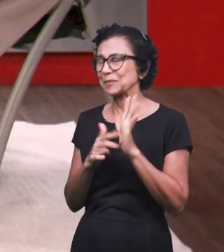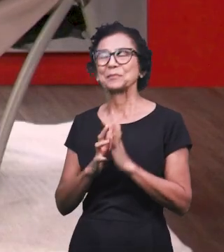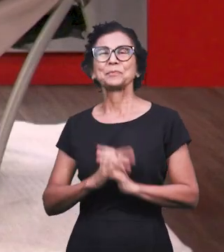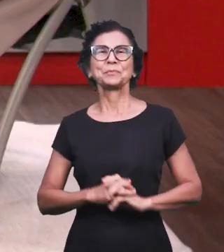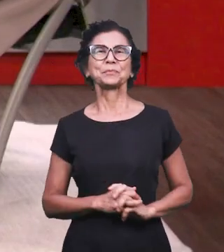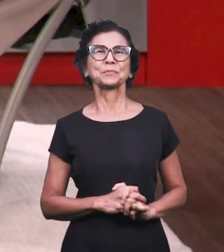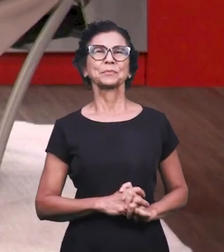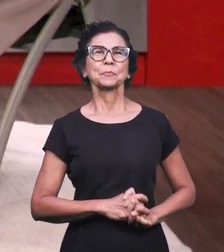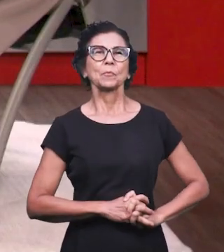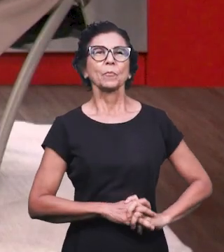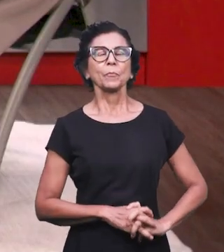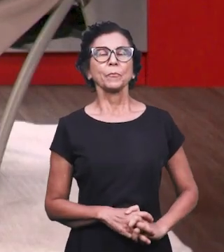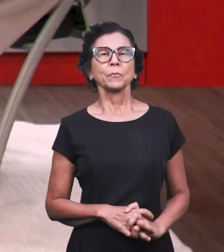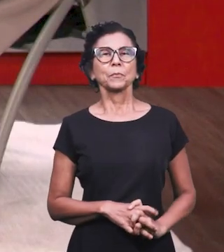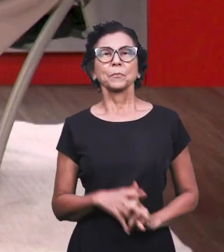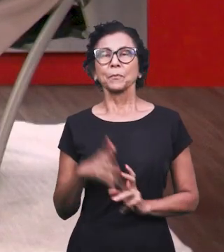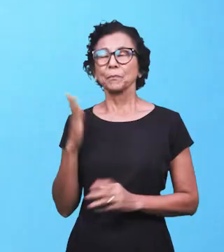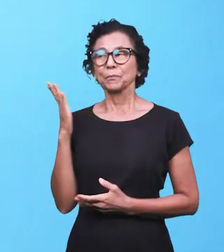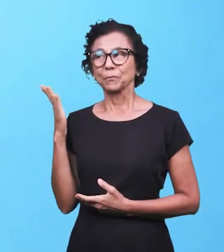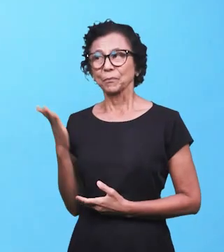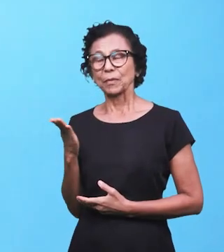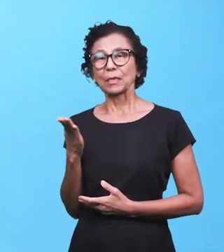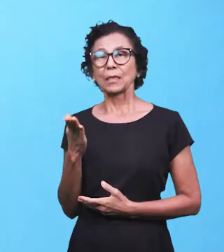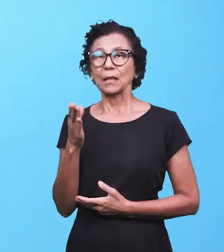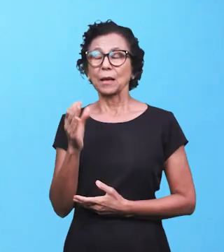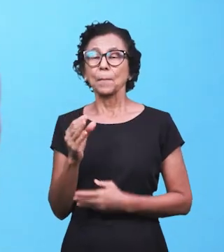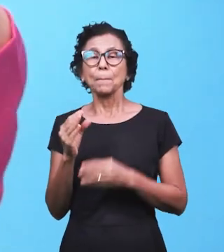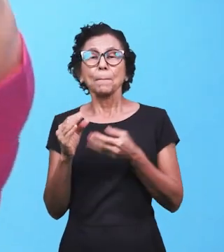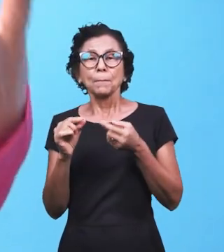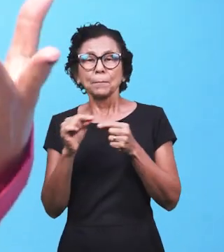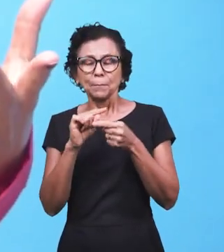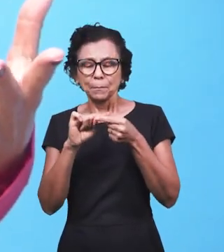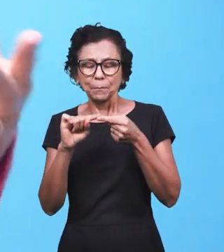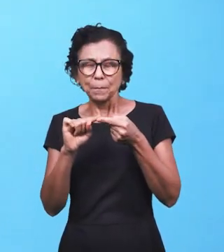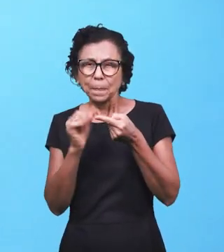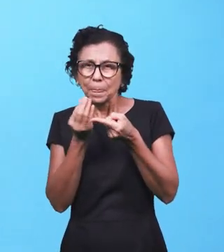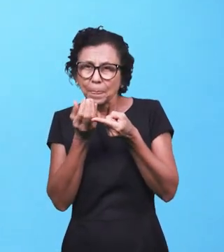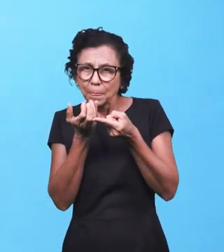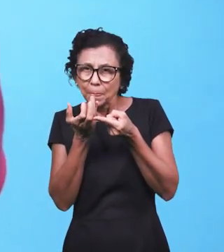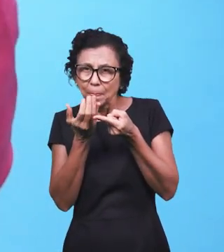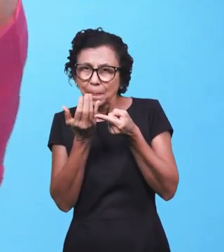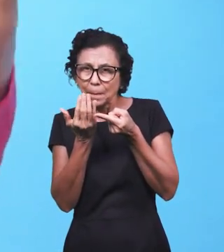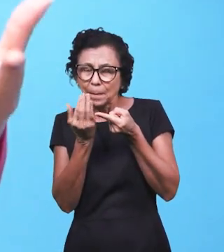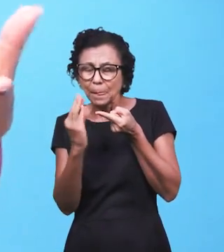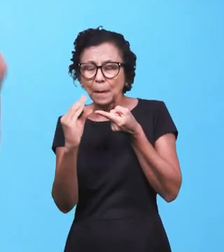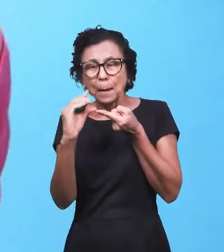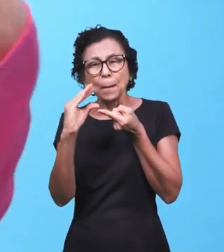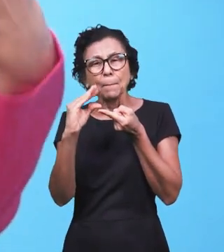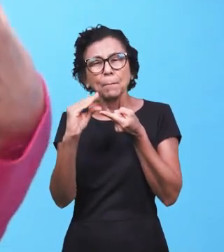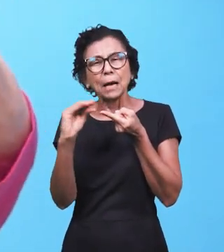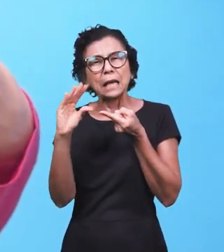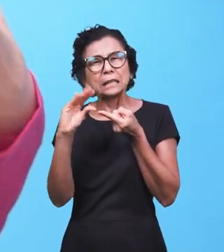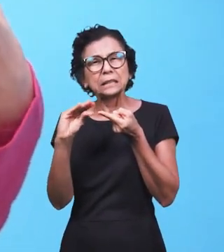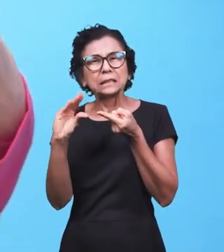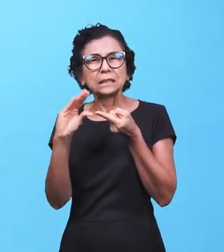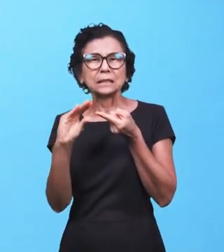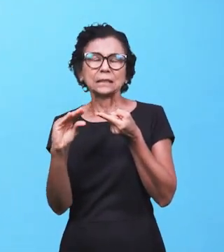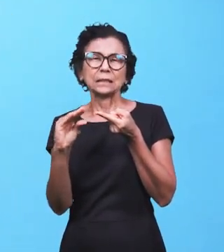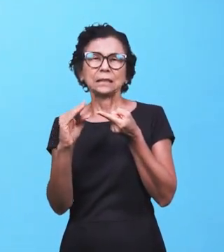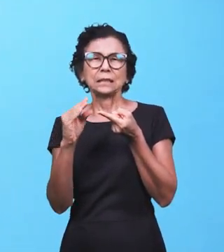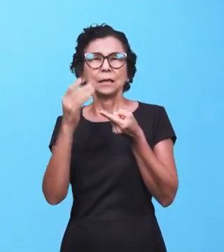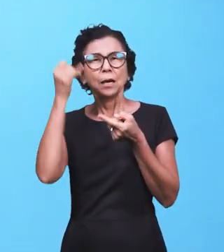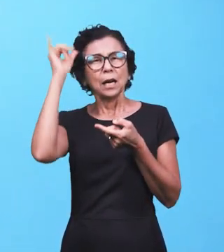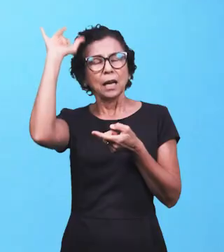O ideal é que seja realmente cerdas macias, para não machucar a gengiva, para não desgastar o esmalte